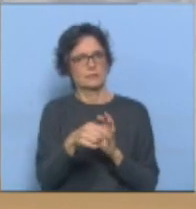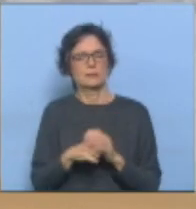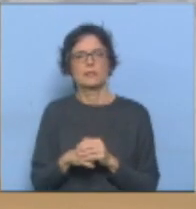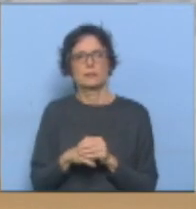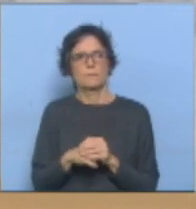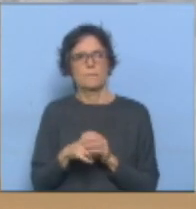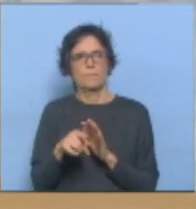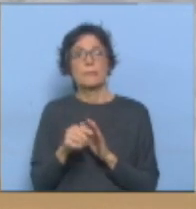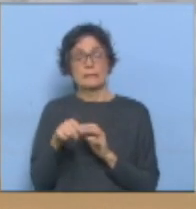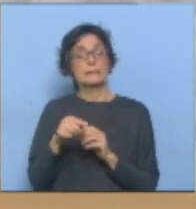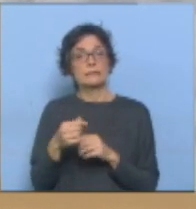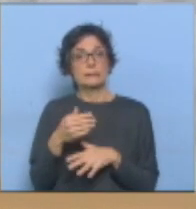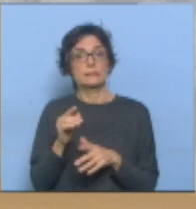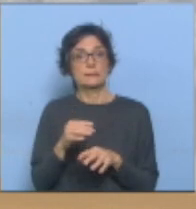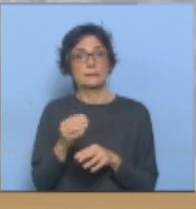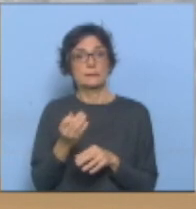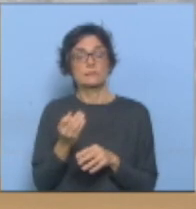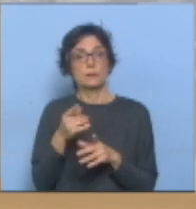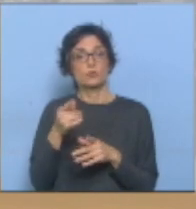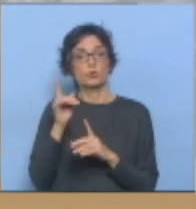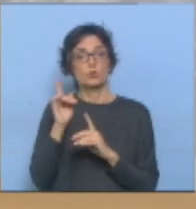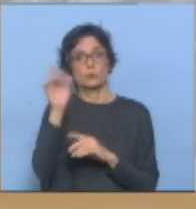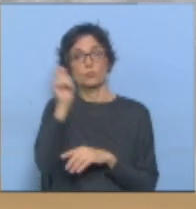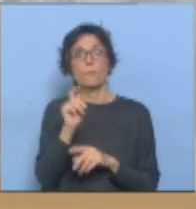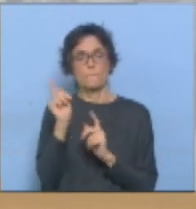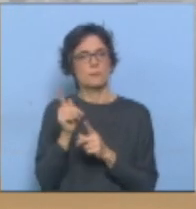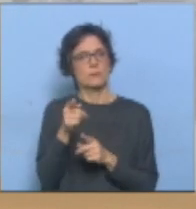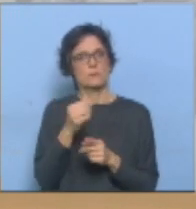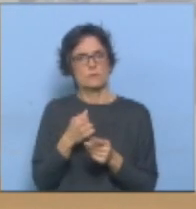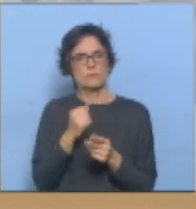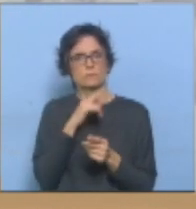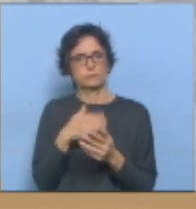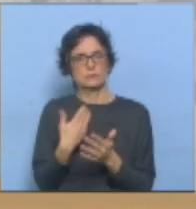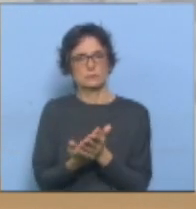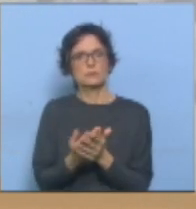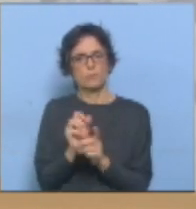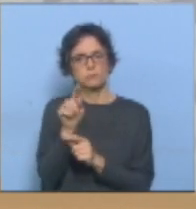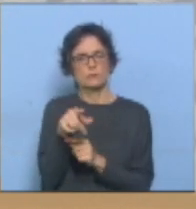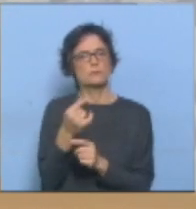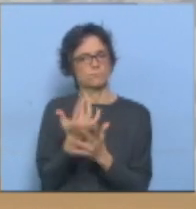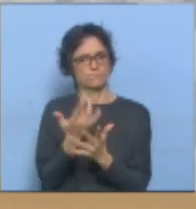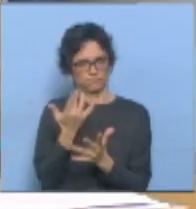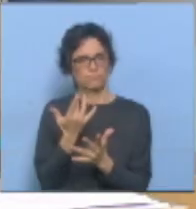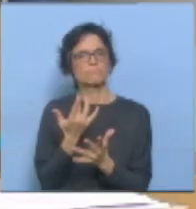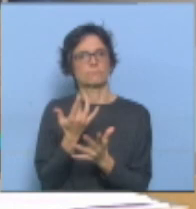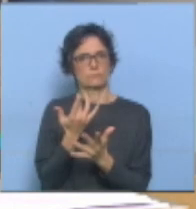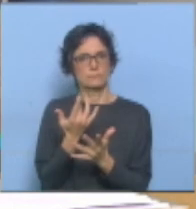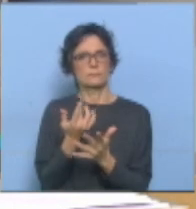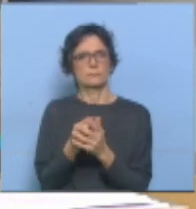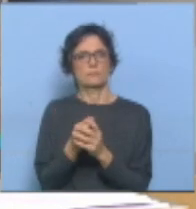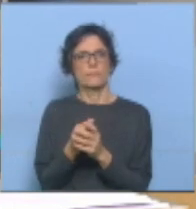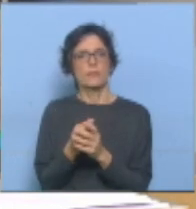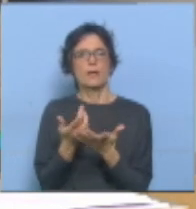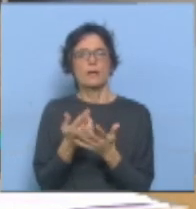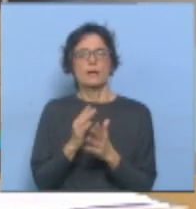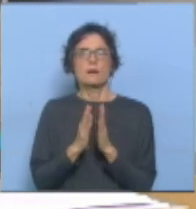Jornada, sim. Ainda no mês de março, porque também será uma ocasião de contributos muito relevantes neste Congresso. Esperemos também que venham